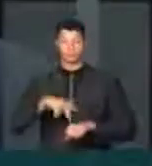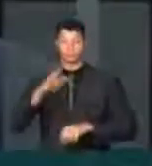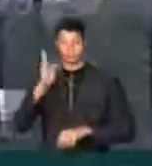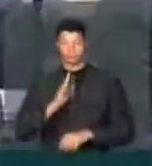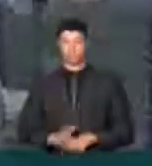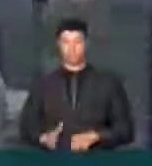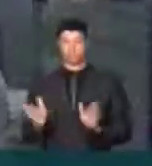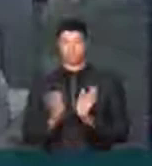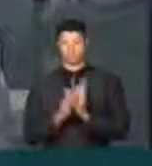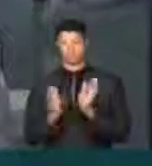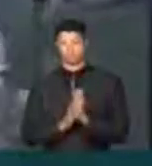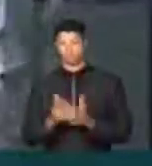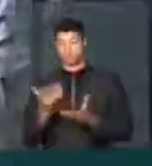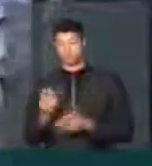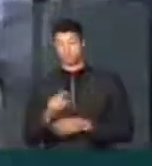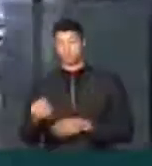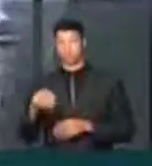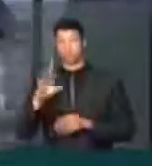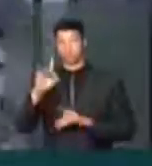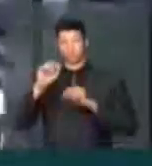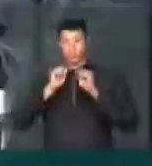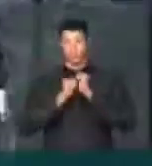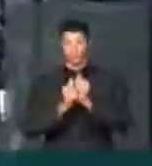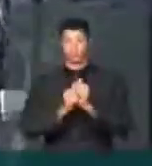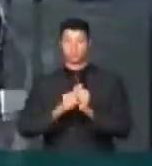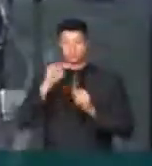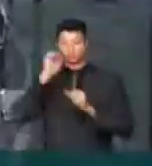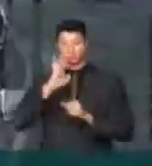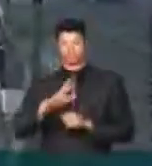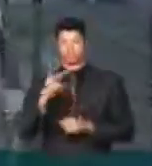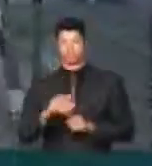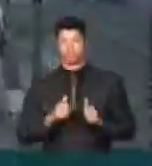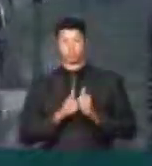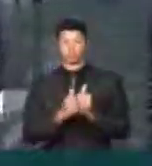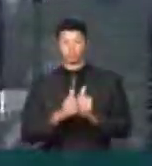brasileira. Parabéns e que, Mozart, Deus lhe acompanhe e lhe ilumine na sua caminhada. Senhor presidente.